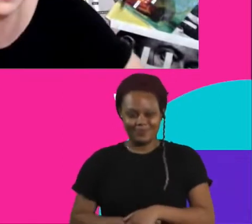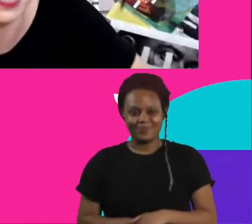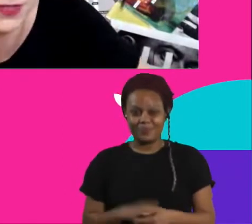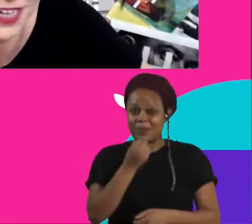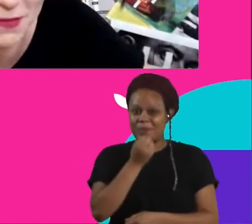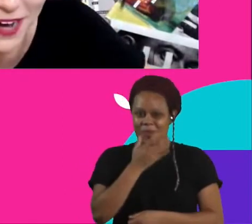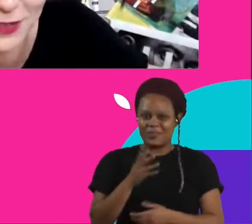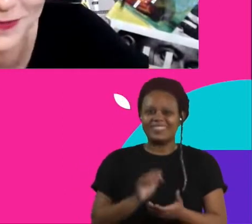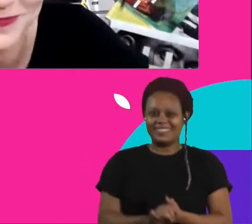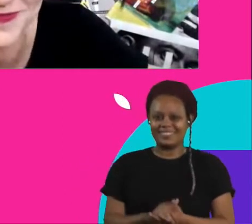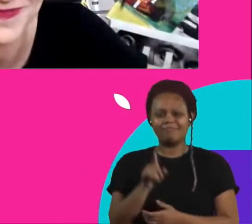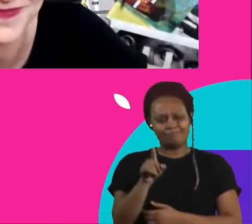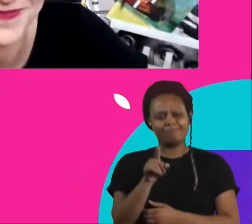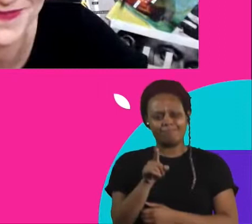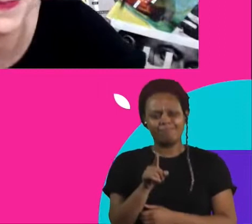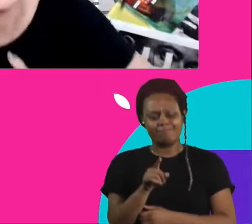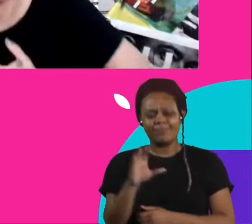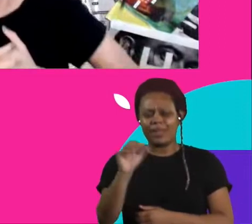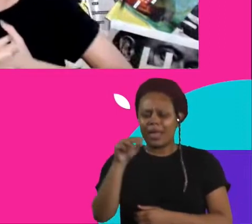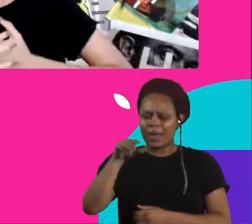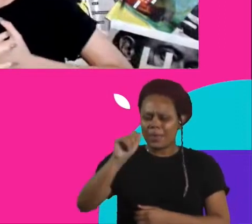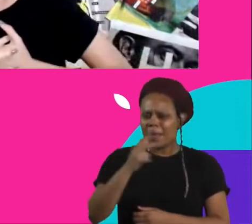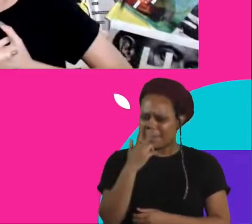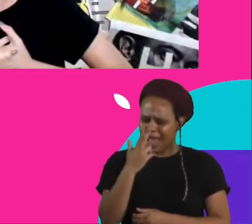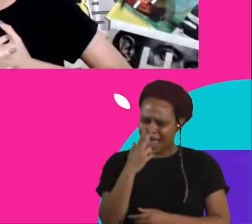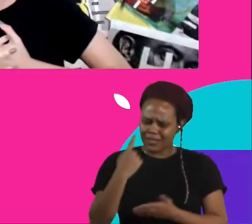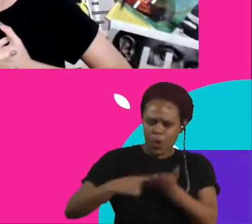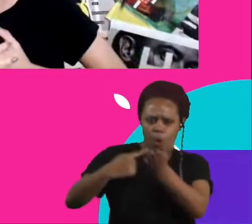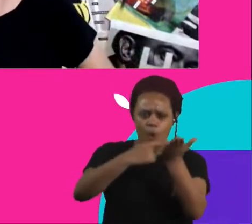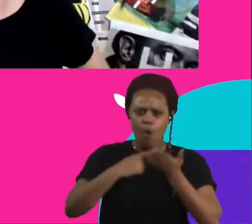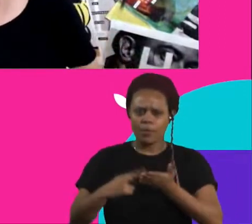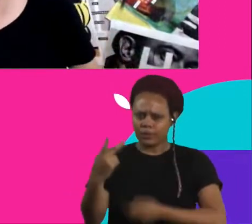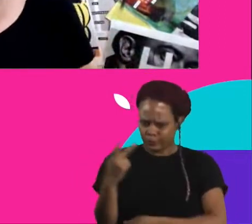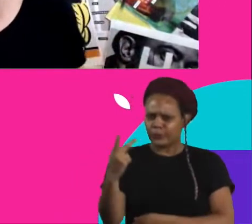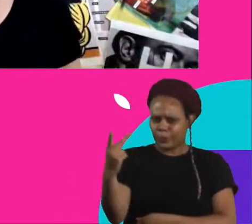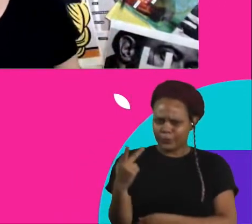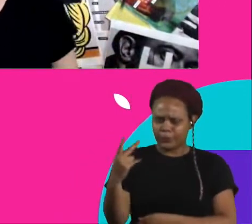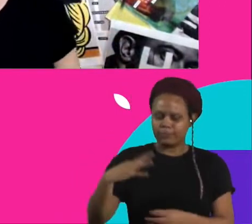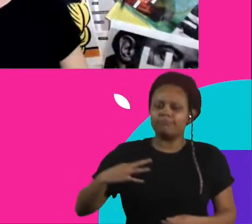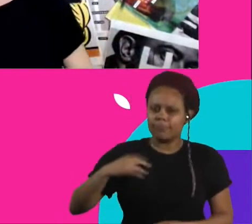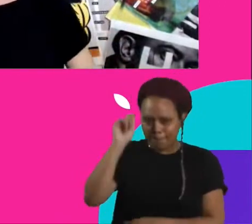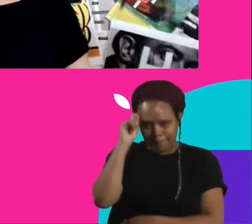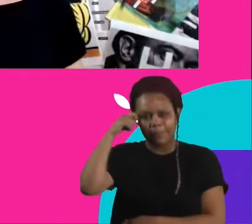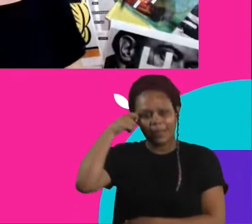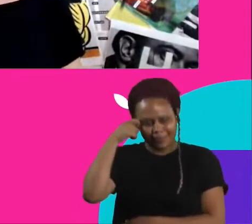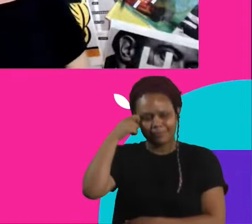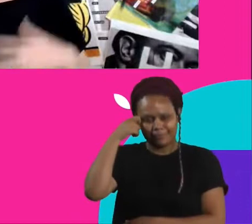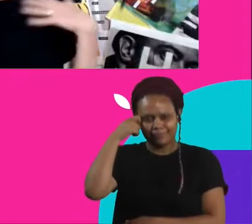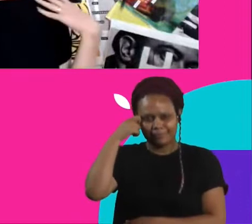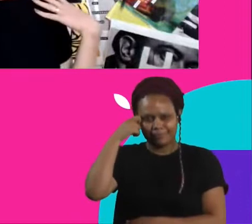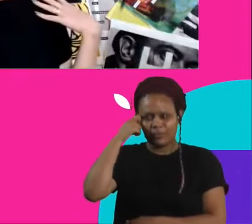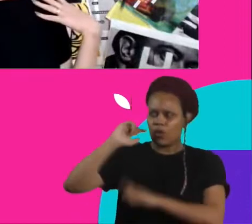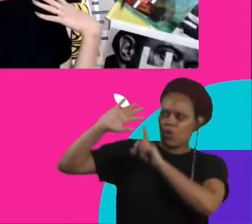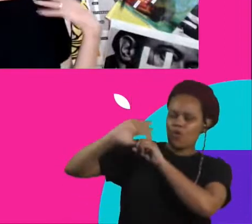boa, Vlad. Parece até que a Obrigada por gente ter combinou, lembrado. né, Camila? Parece até que a gente combinou, porque nós dois estamos de camiseta preta e